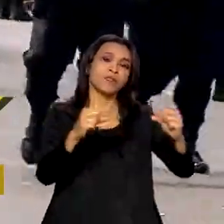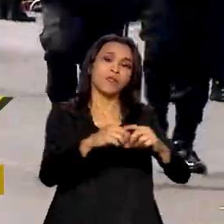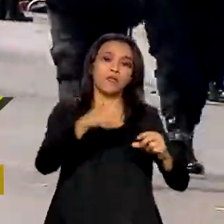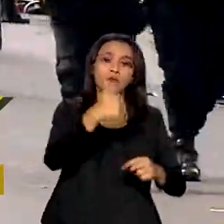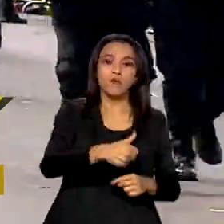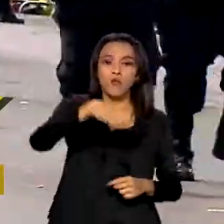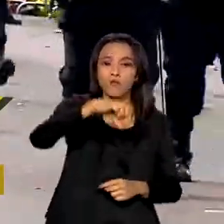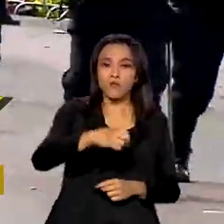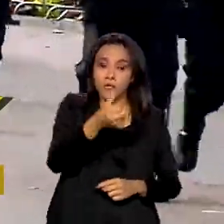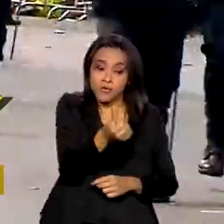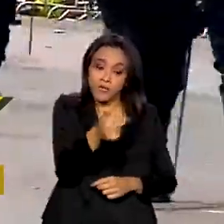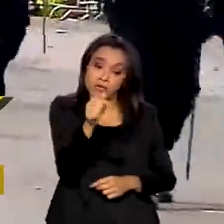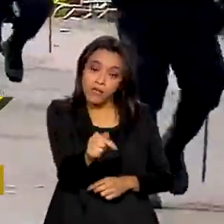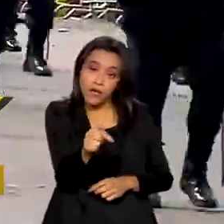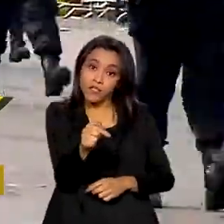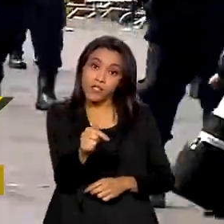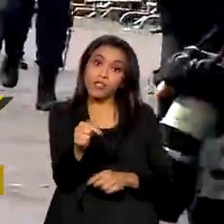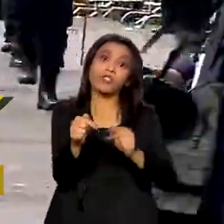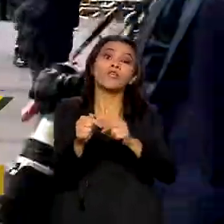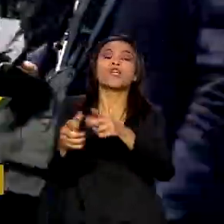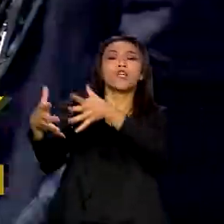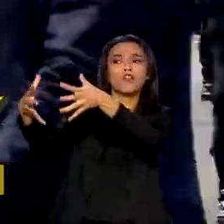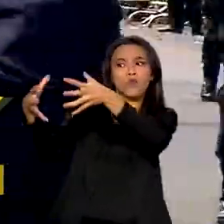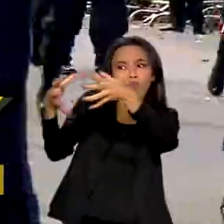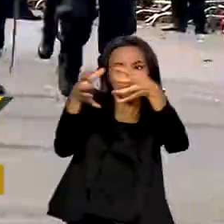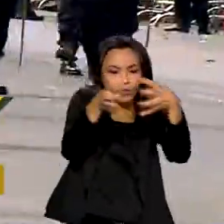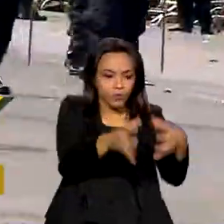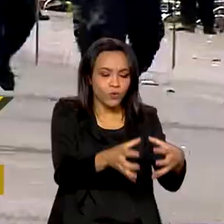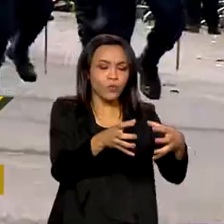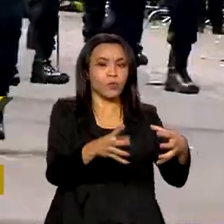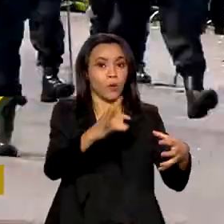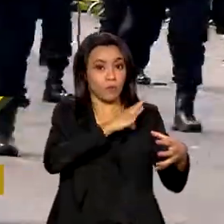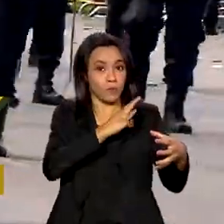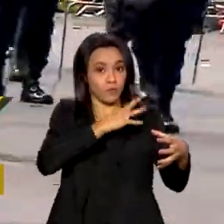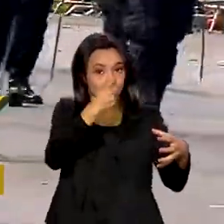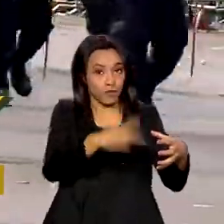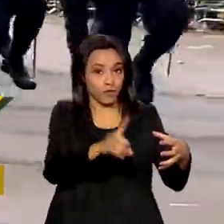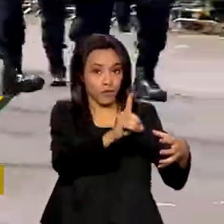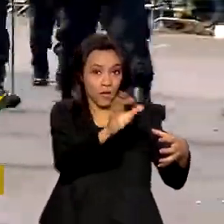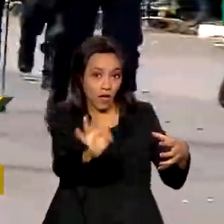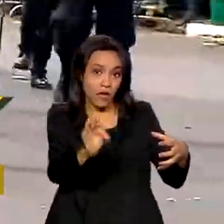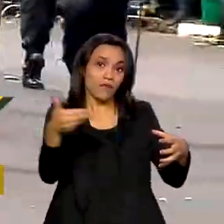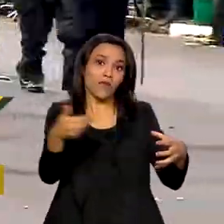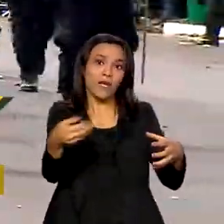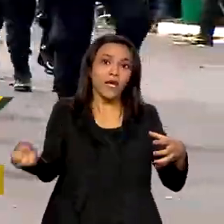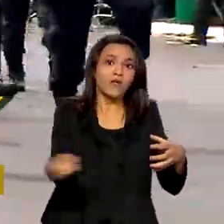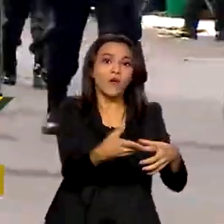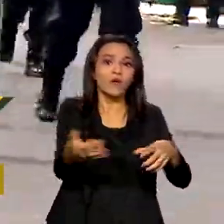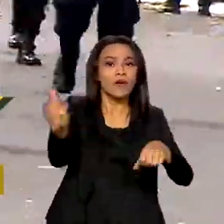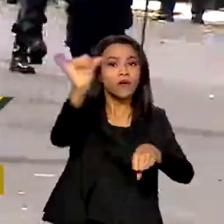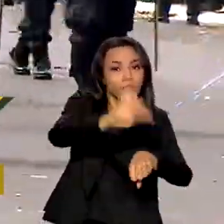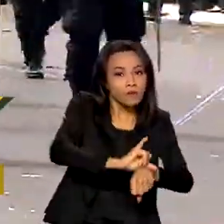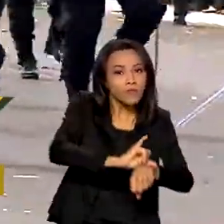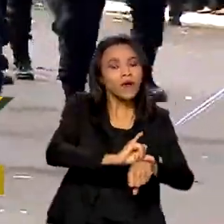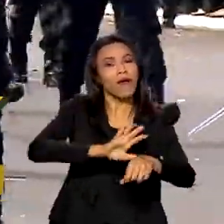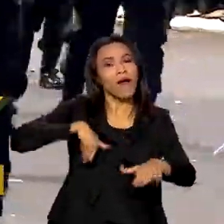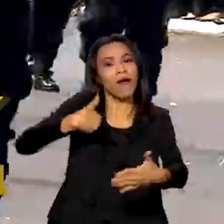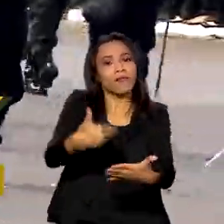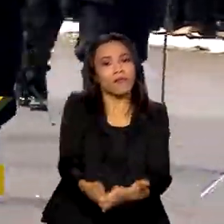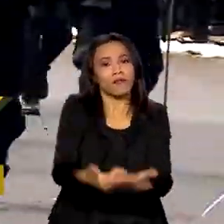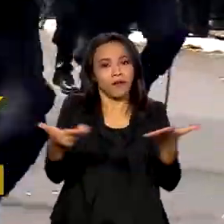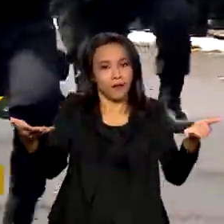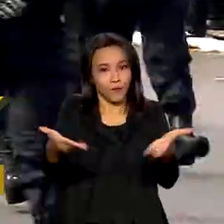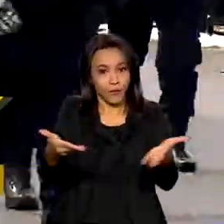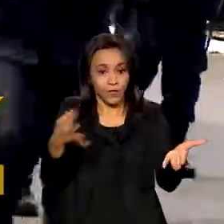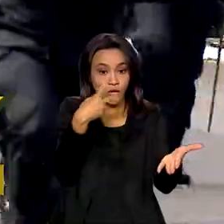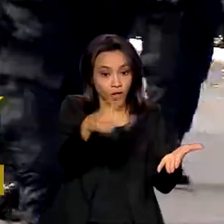1967. Logo após a vinda da corporação, Polícia Militar do Distrito Federal, à nova capital, e até os dias atuais,